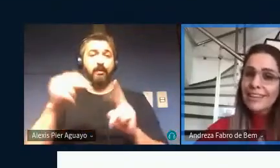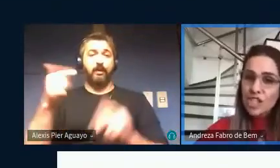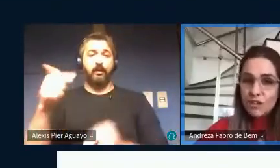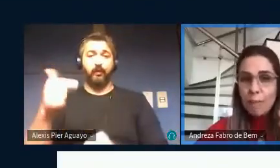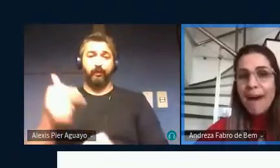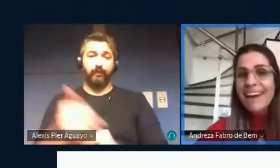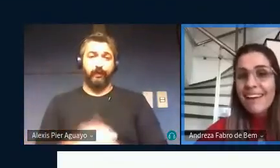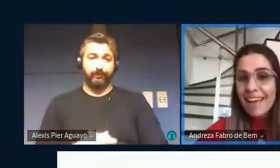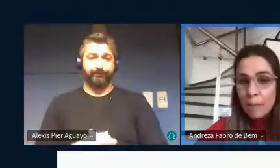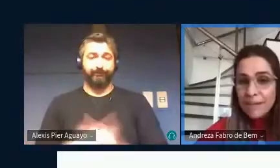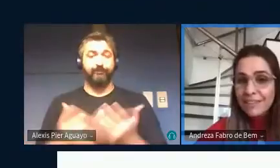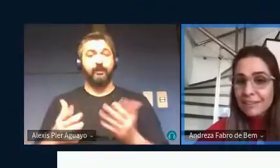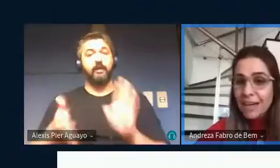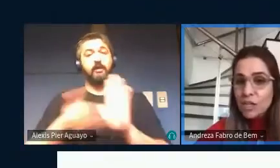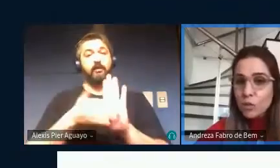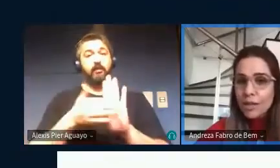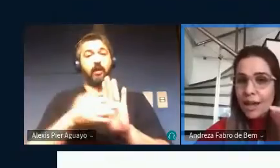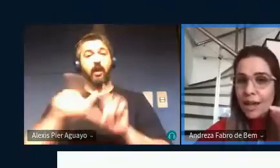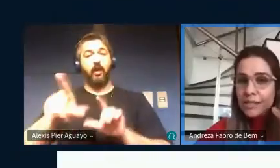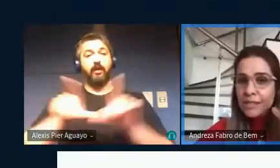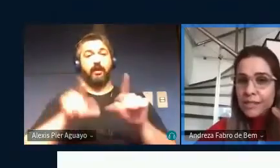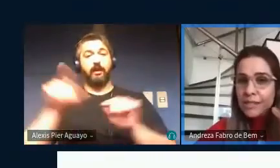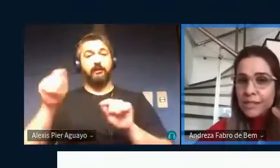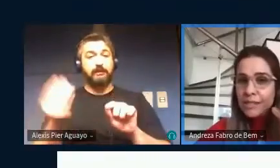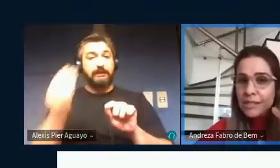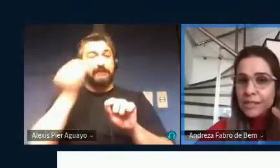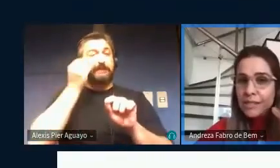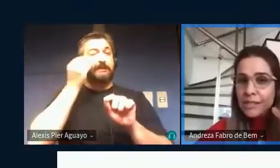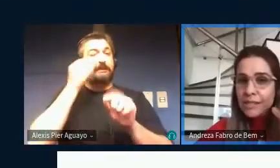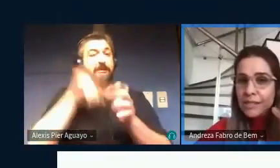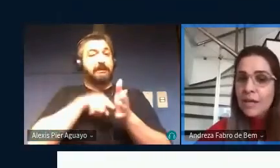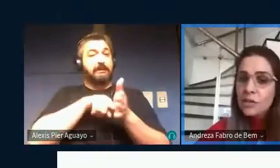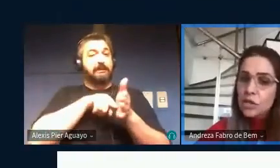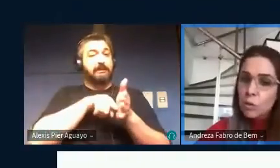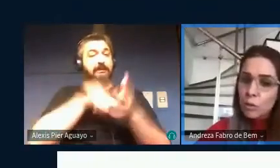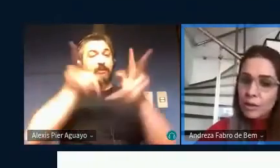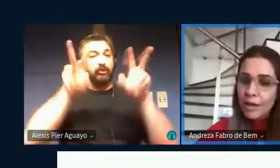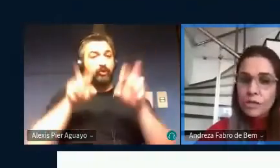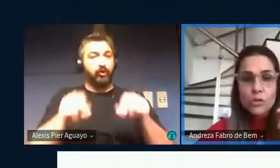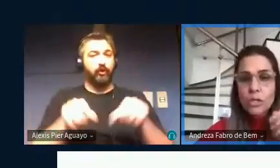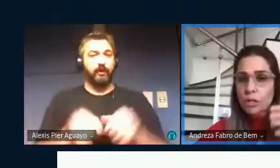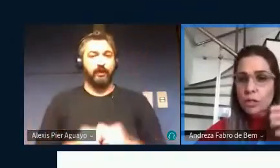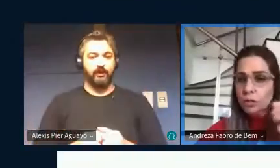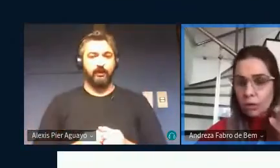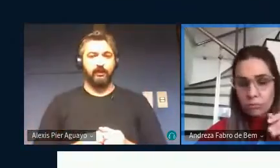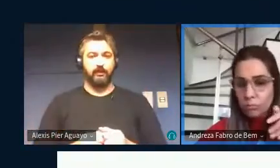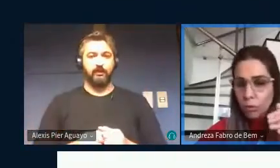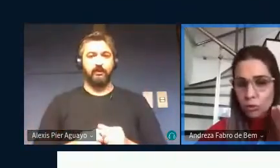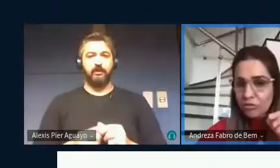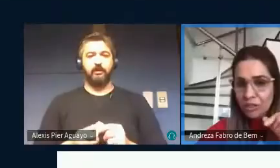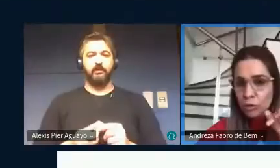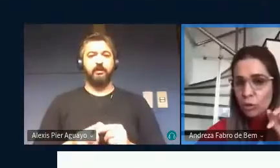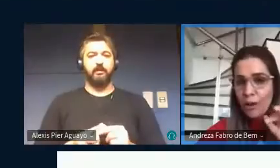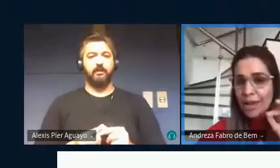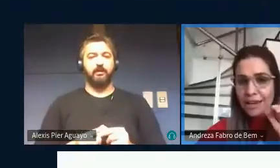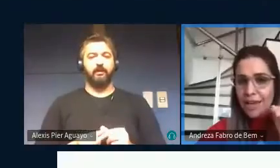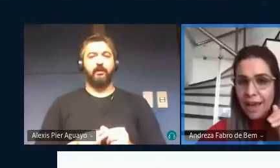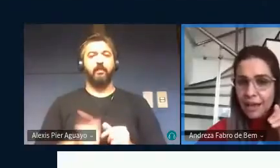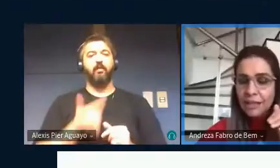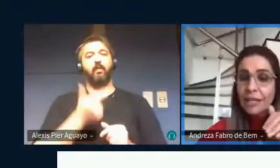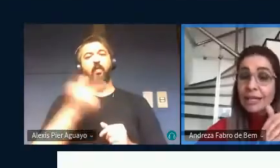uma alternativa paralela para tentar estudar essa relação da obesidade com as complicações pulmonares, usando um outro fator, um